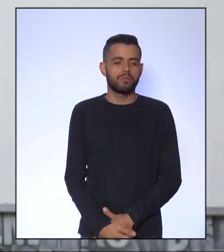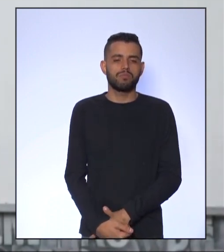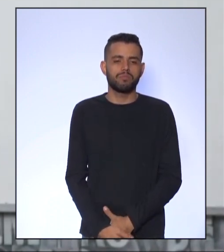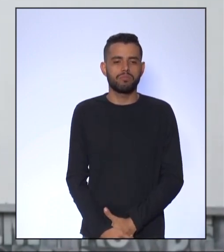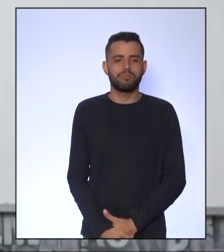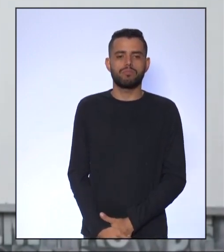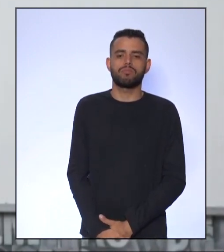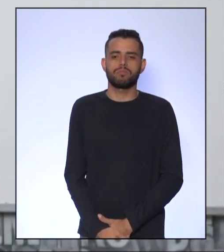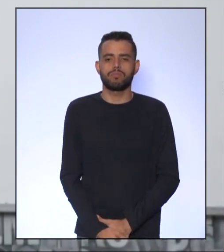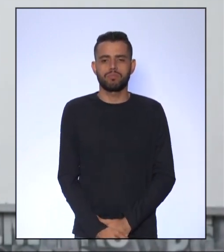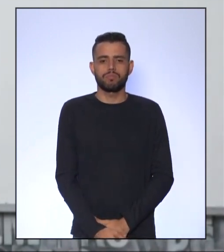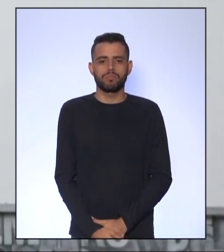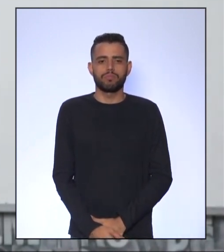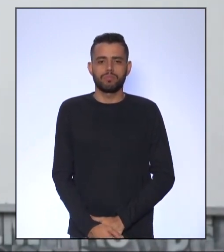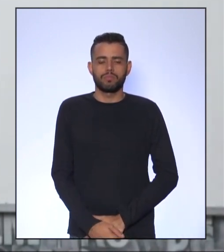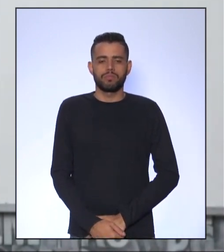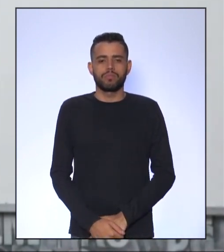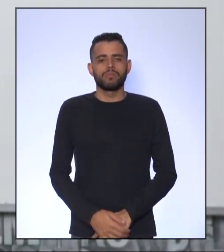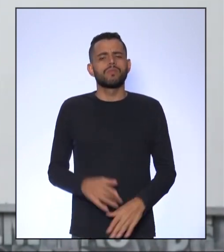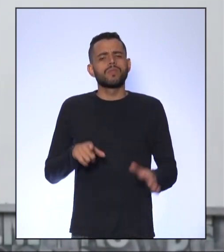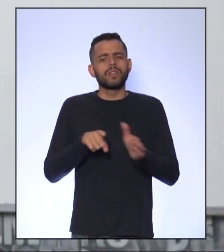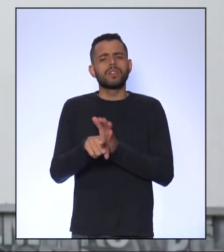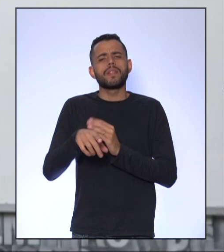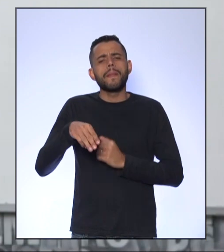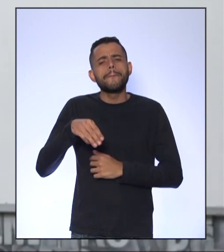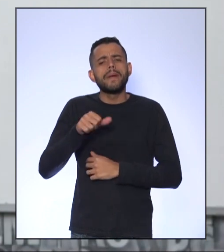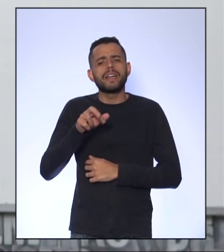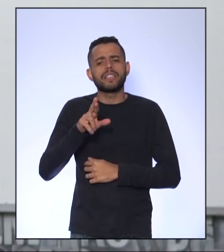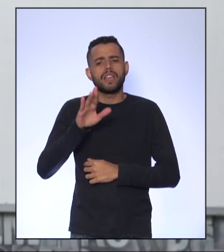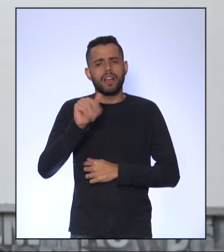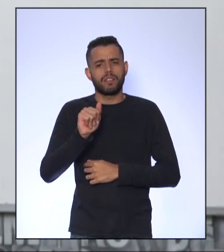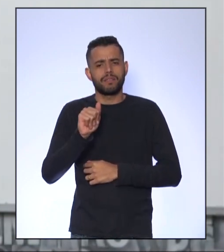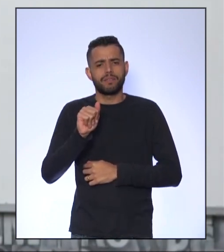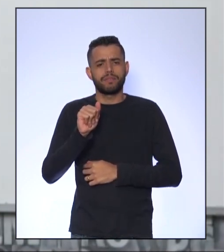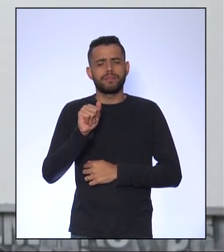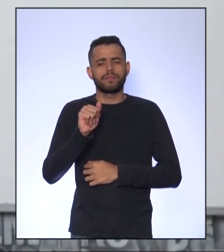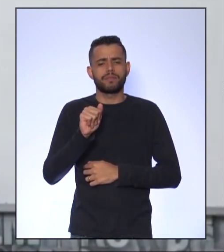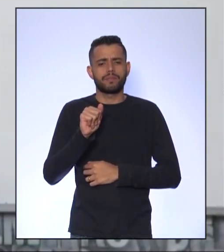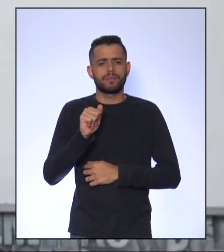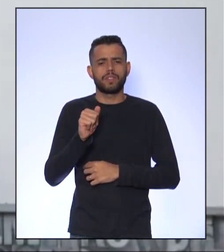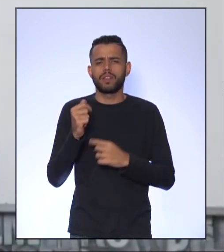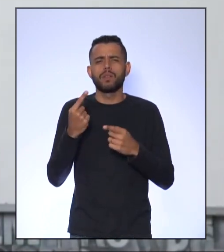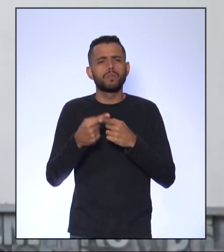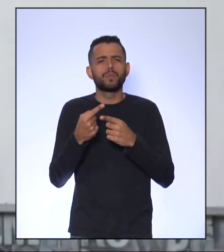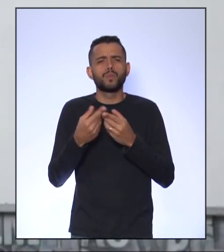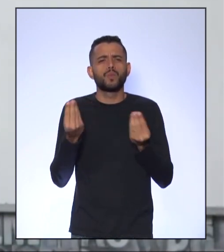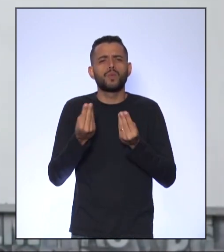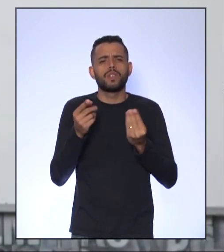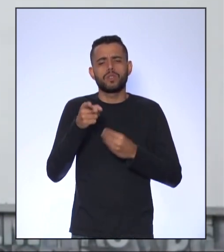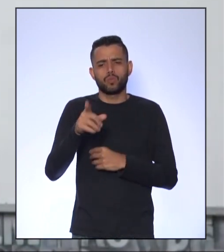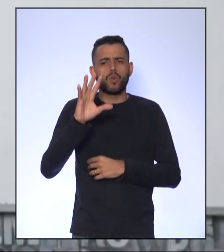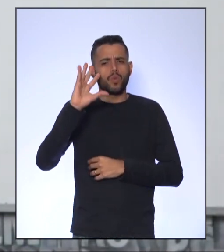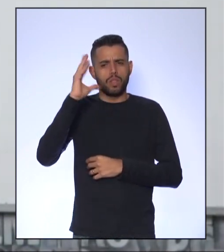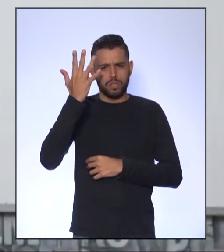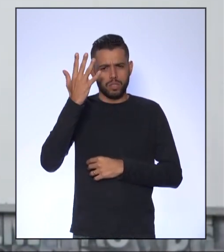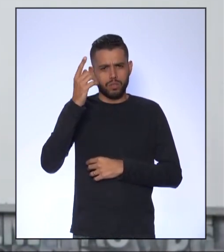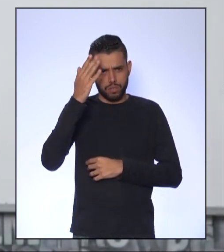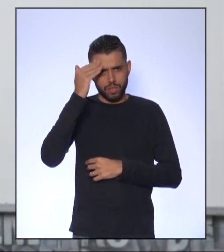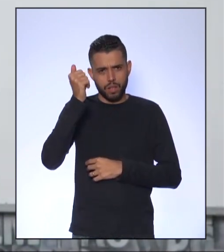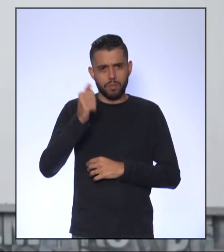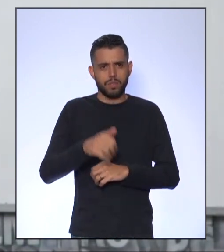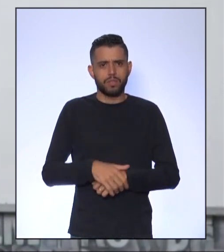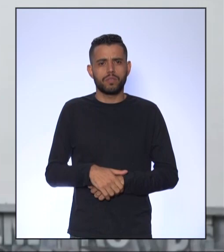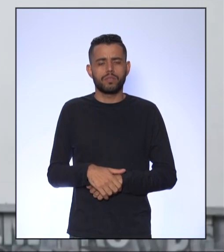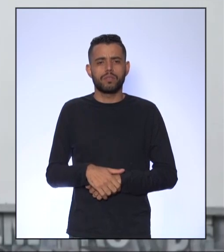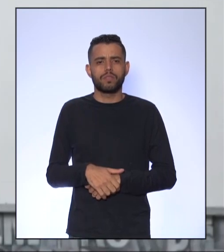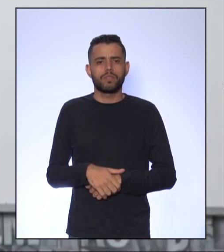Uma pergunta aqui, Maria Eduarda, sabe por qual motivo isso aconteceu? Maria Eduarda, o motivo